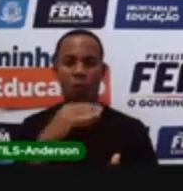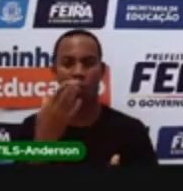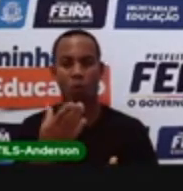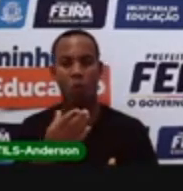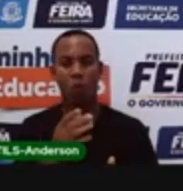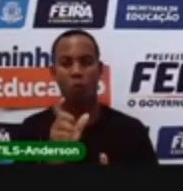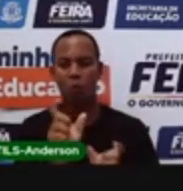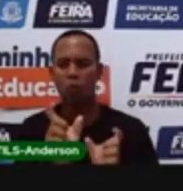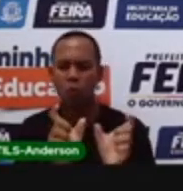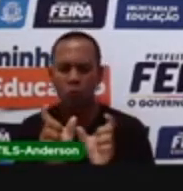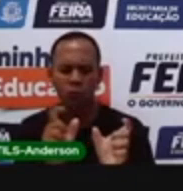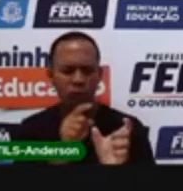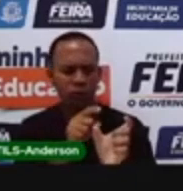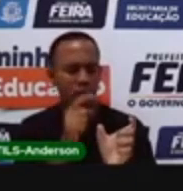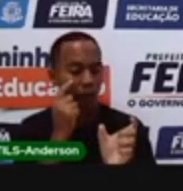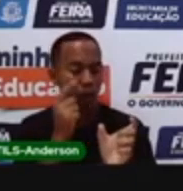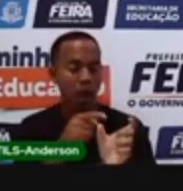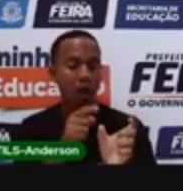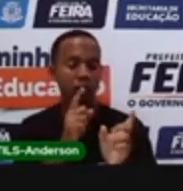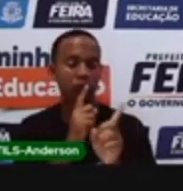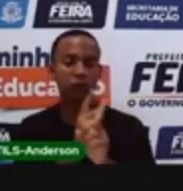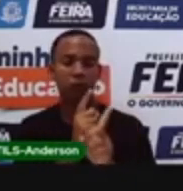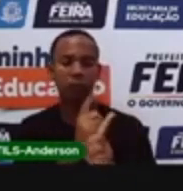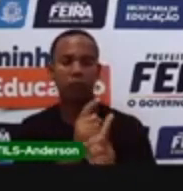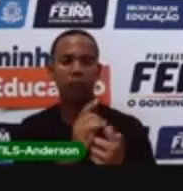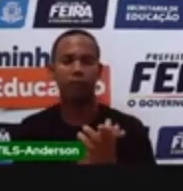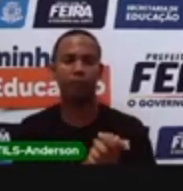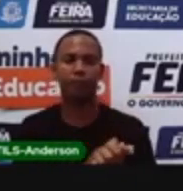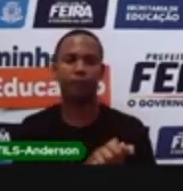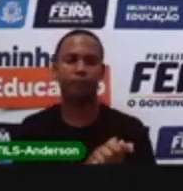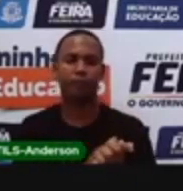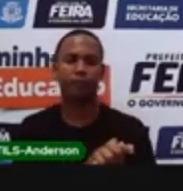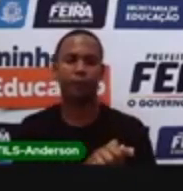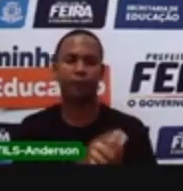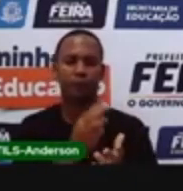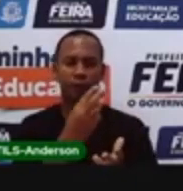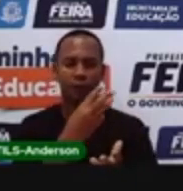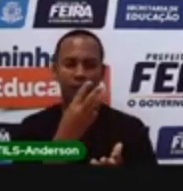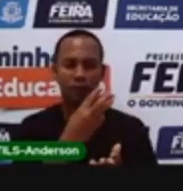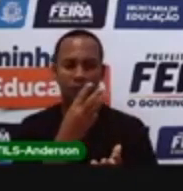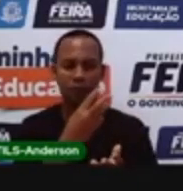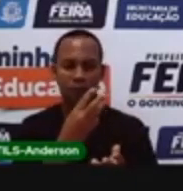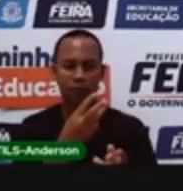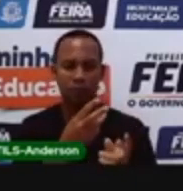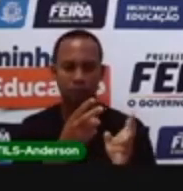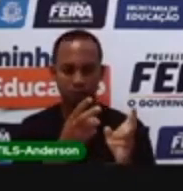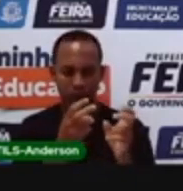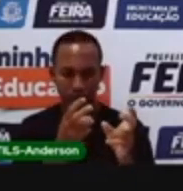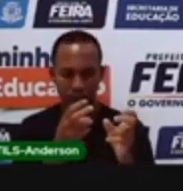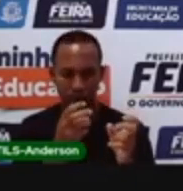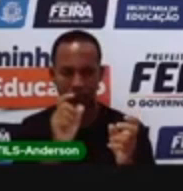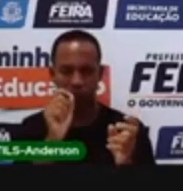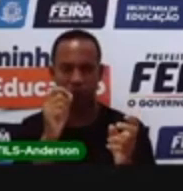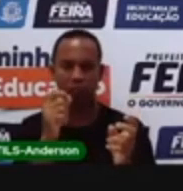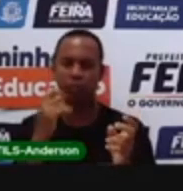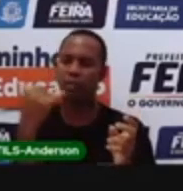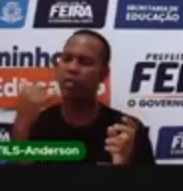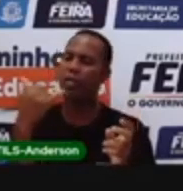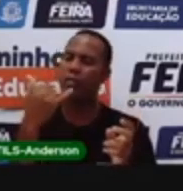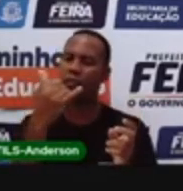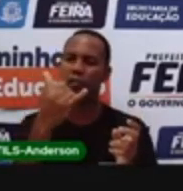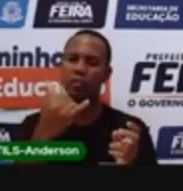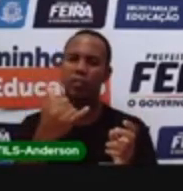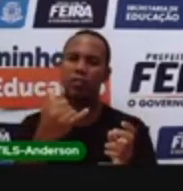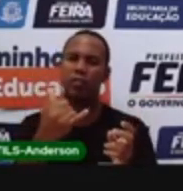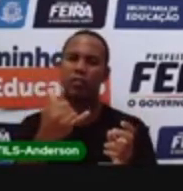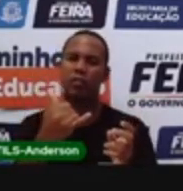para identificar. Questão 3. Observar o consumo de energia elétrica durante 6 meses e